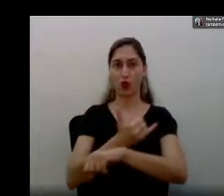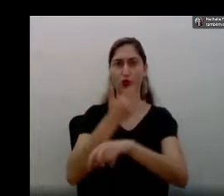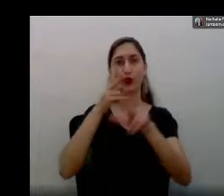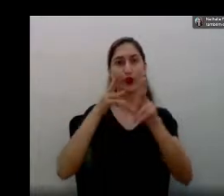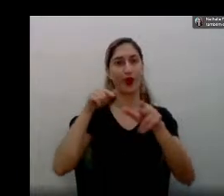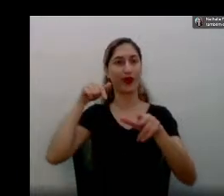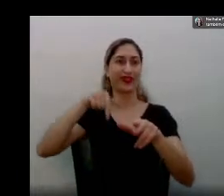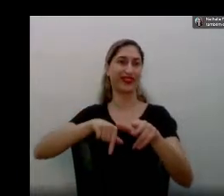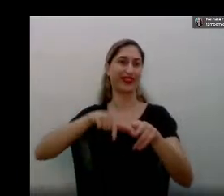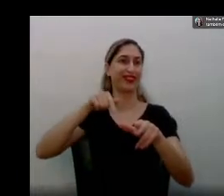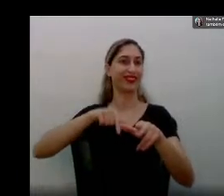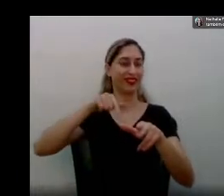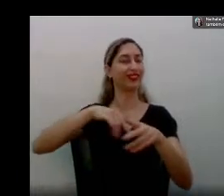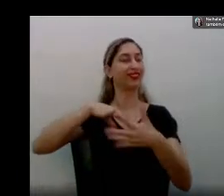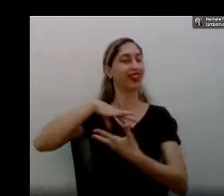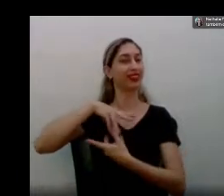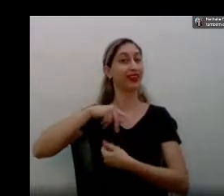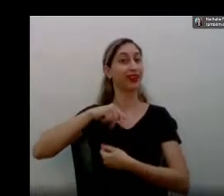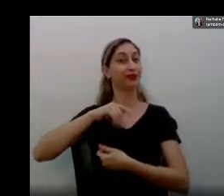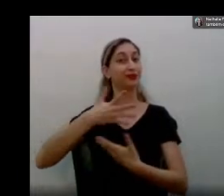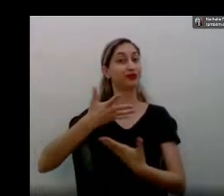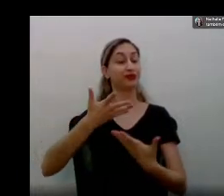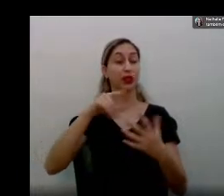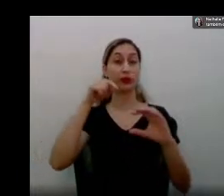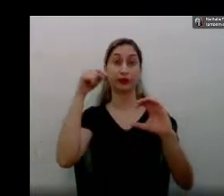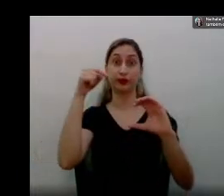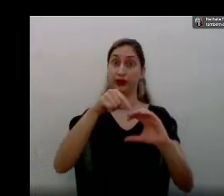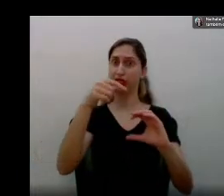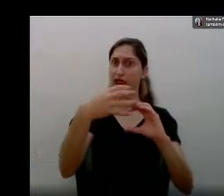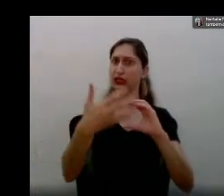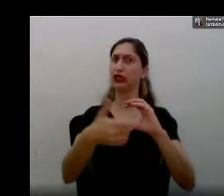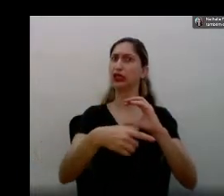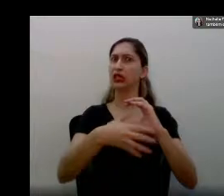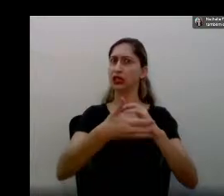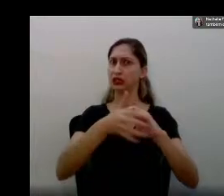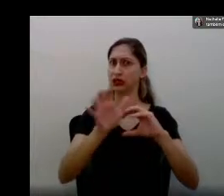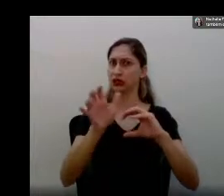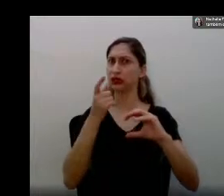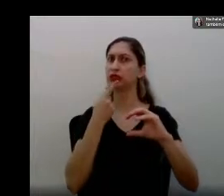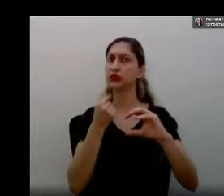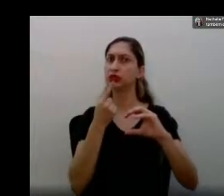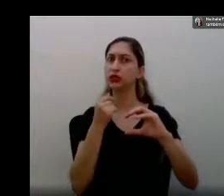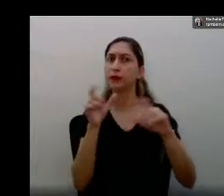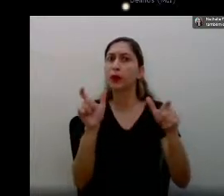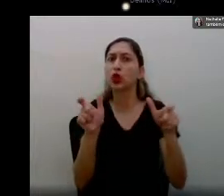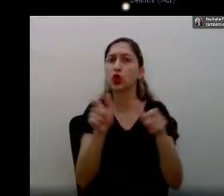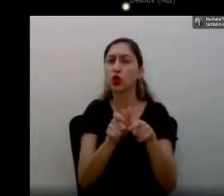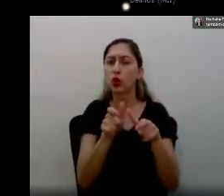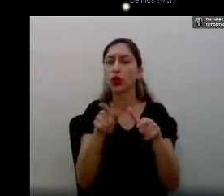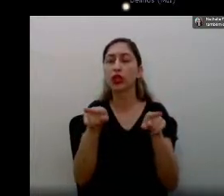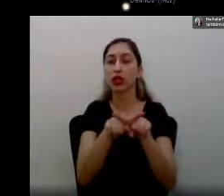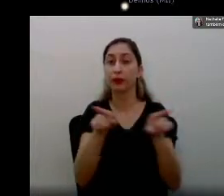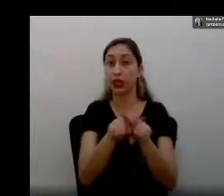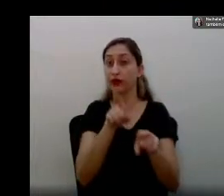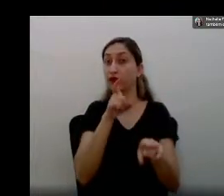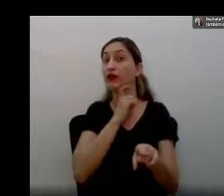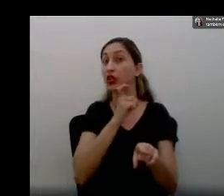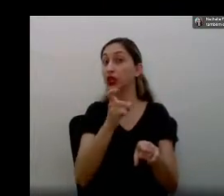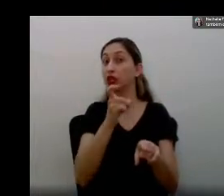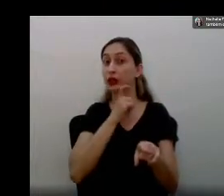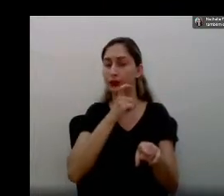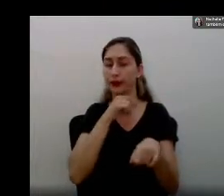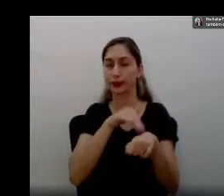terra e assim marque menor que a terra e também bem mais frio que a terra não é o que é bem interessante